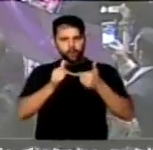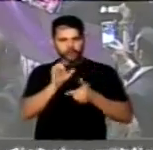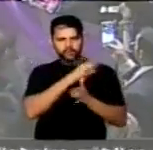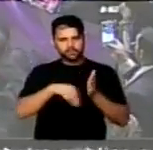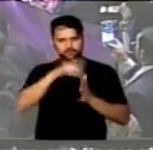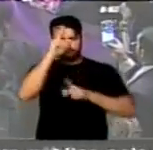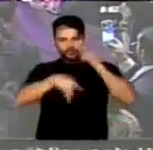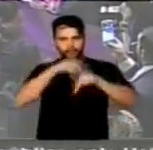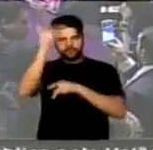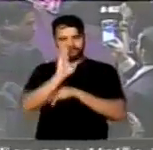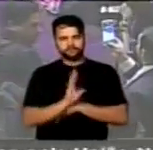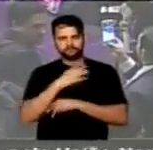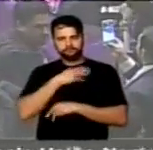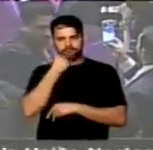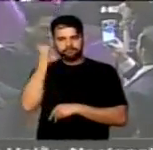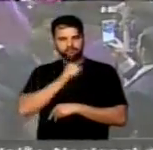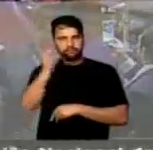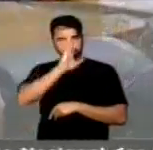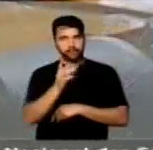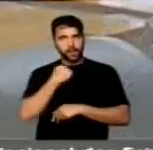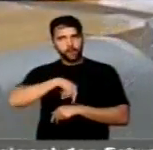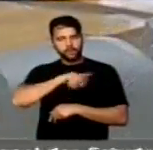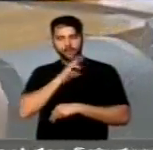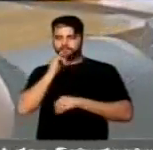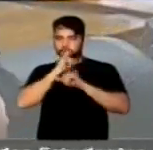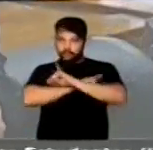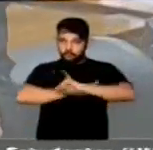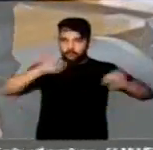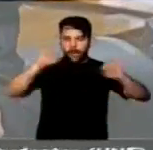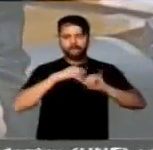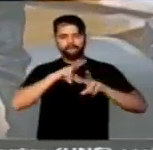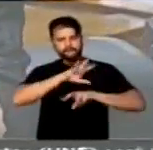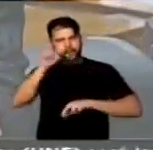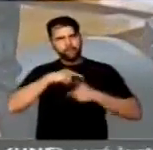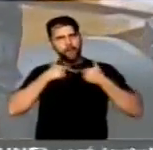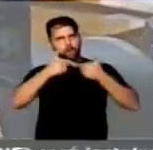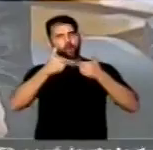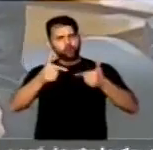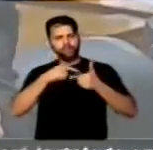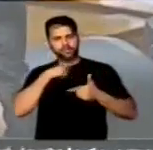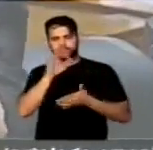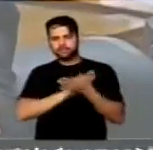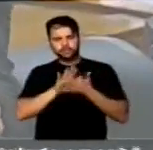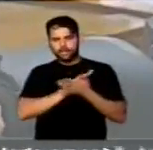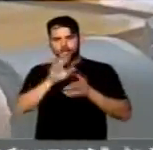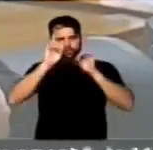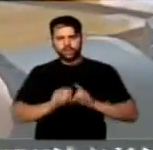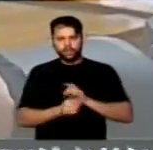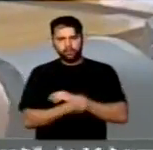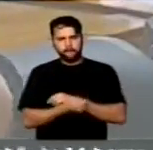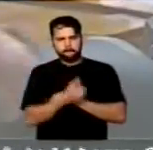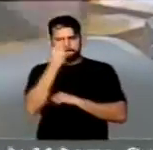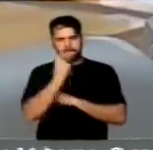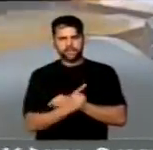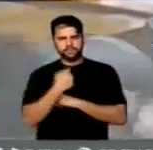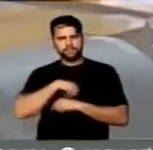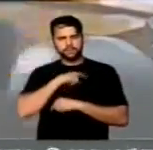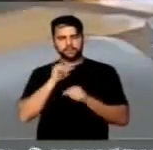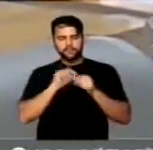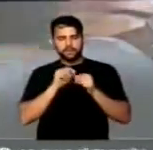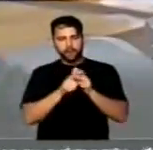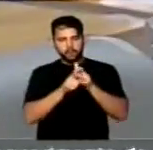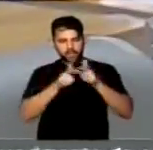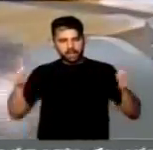todo brasileiro e brasileira. É o nosso recado. Vamos à luta, nem um direito a menos, e vamos